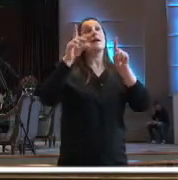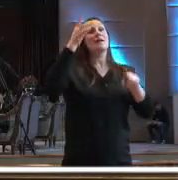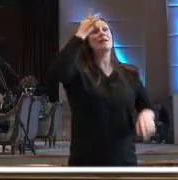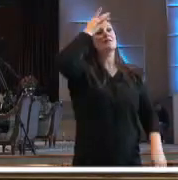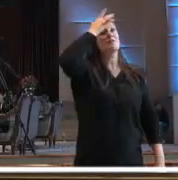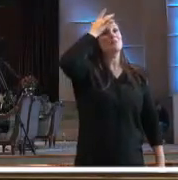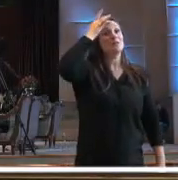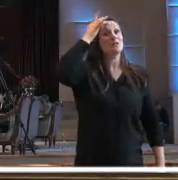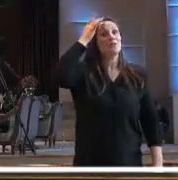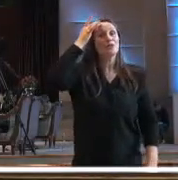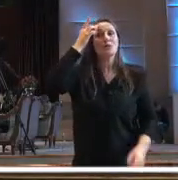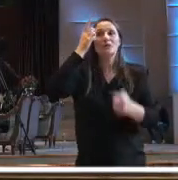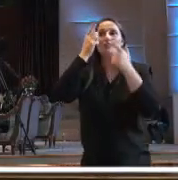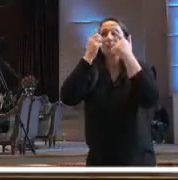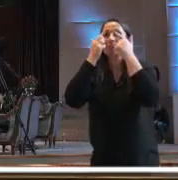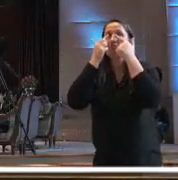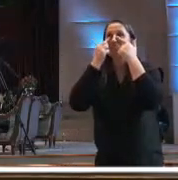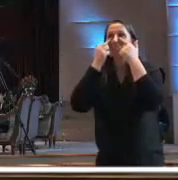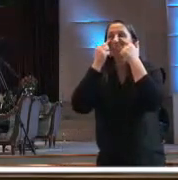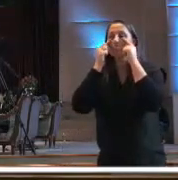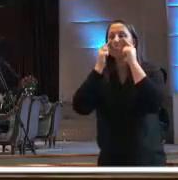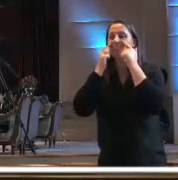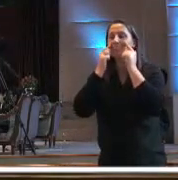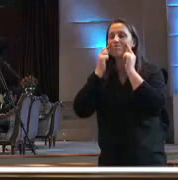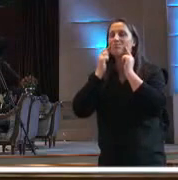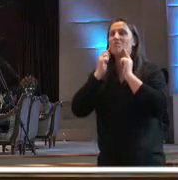presença dele, ele acolhe.